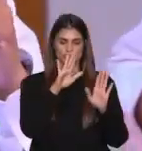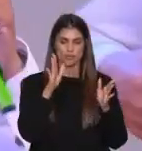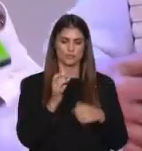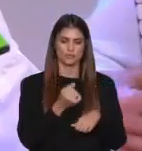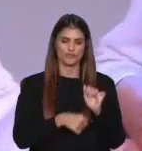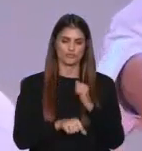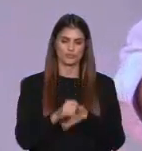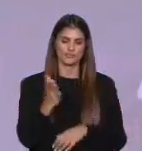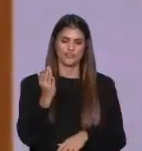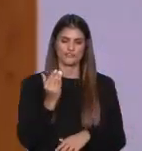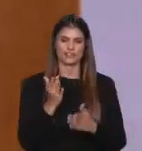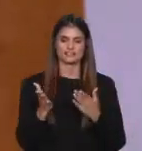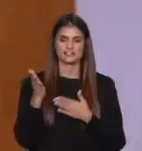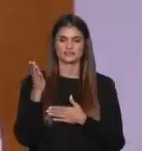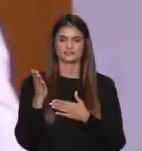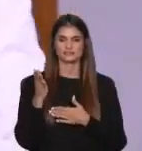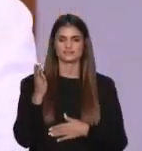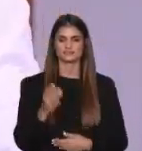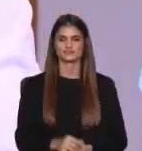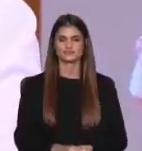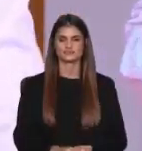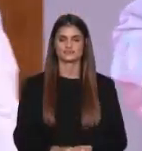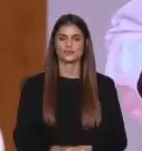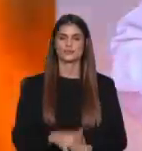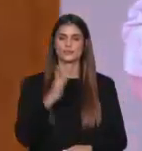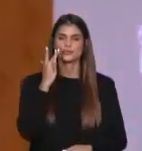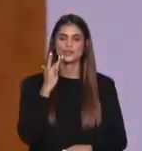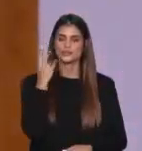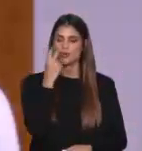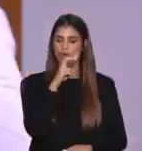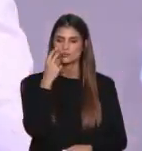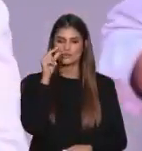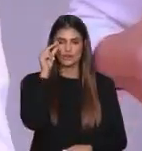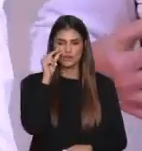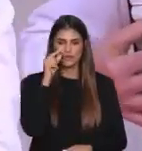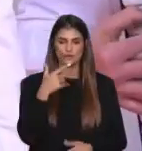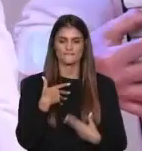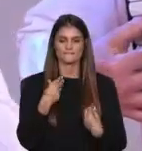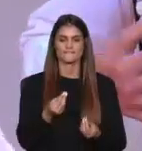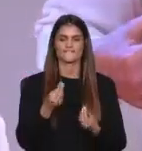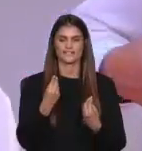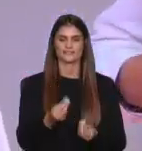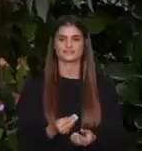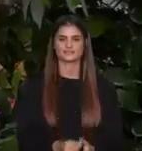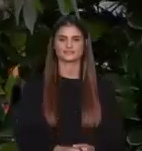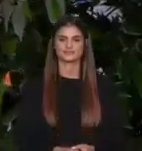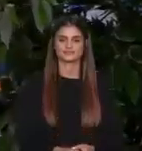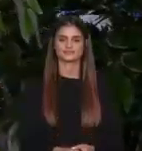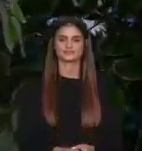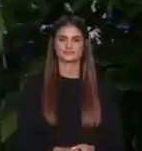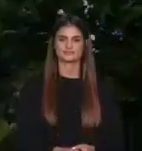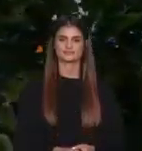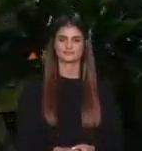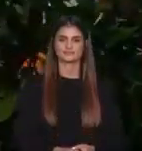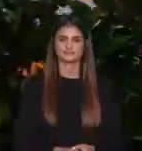Saber dançar. Morena, teus olhos pequenos de enfeitiçar. O